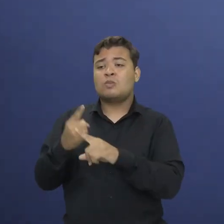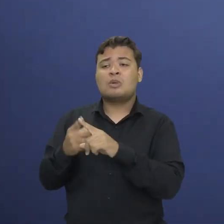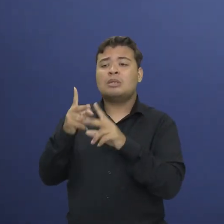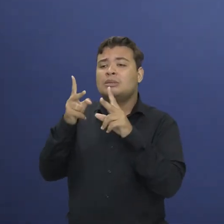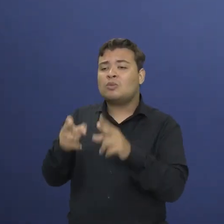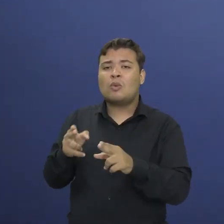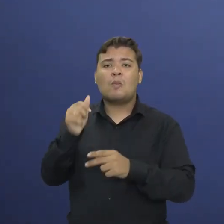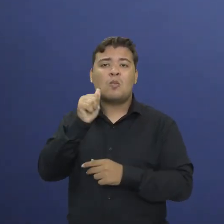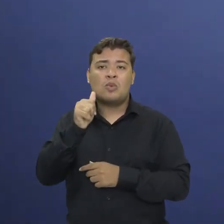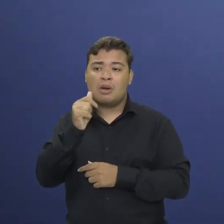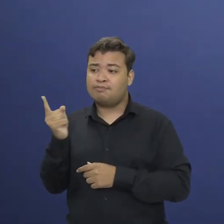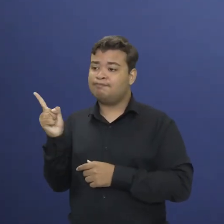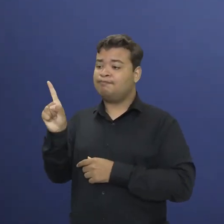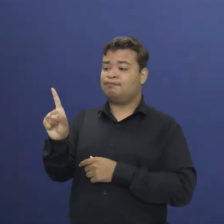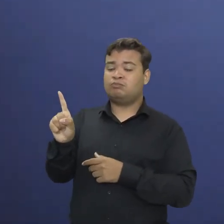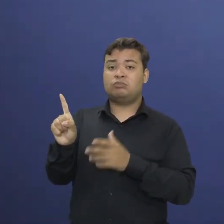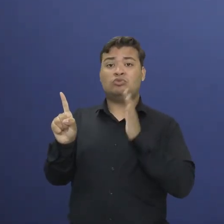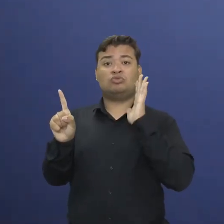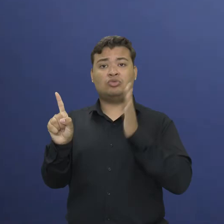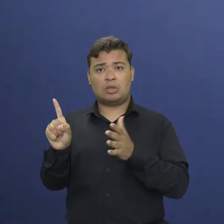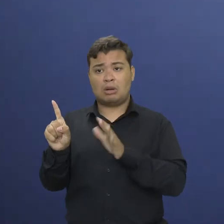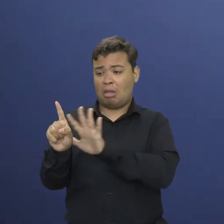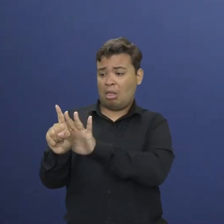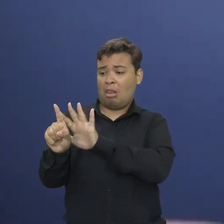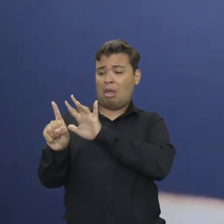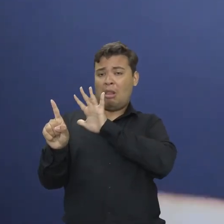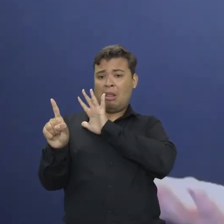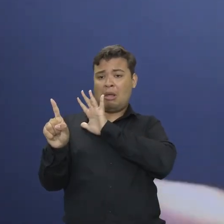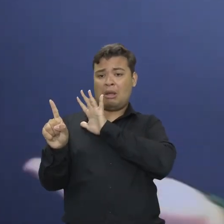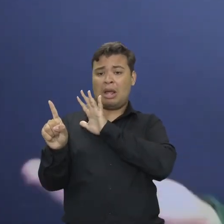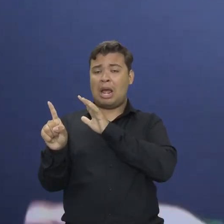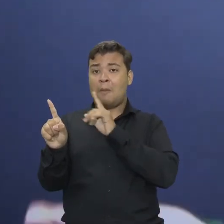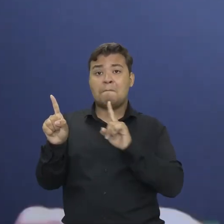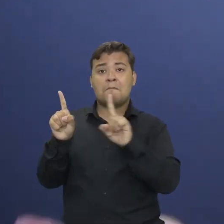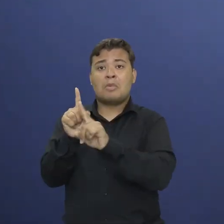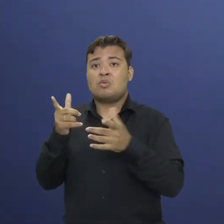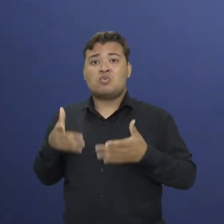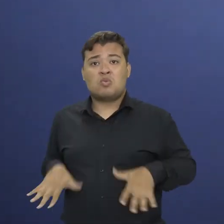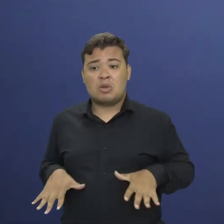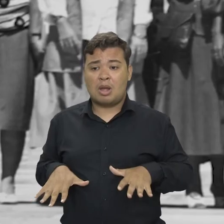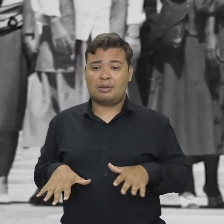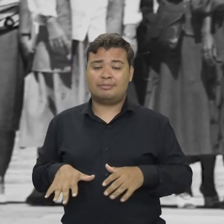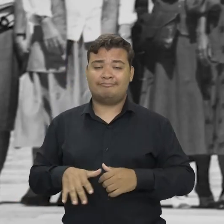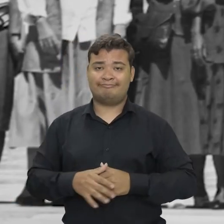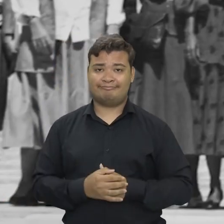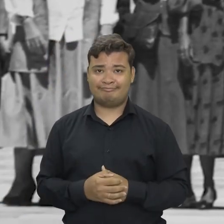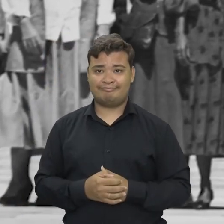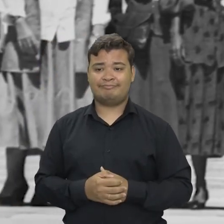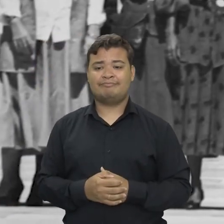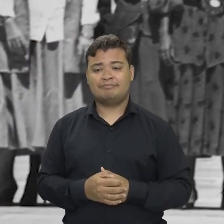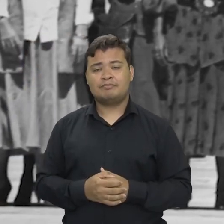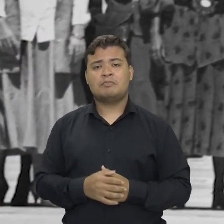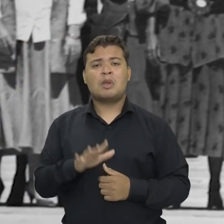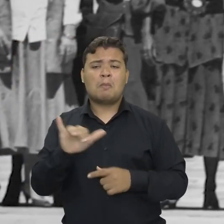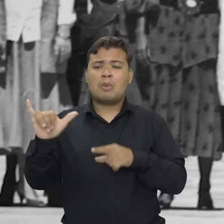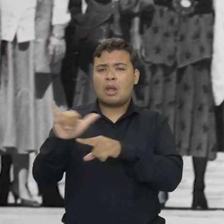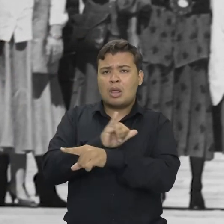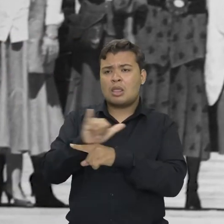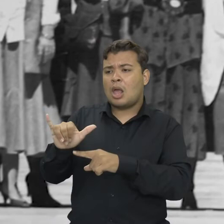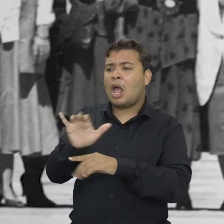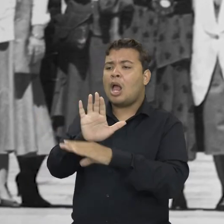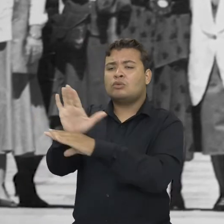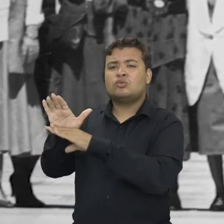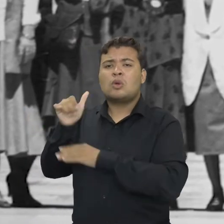está exposta, todos os soldados que estão atrás, eles não querem mais ser o primeiro, porque é o primeiro que vai ser morto. E qual a saída para incentivar